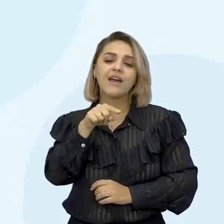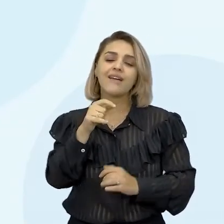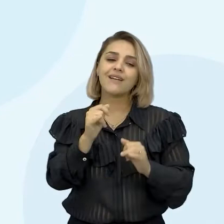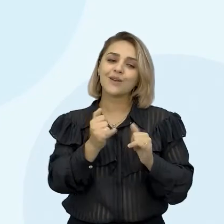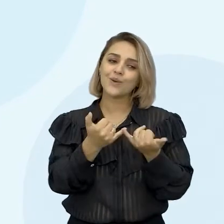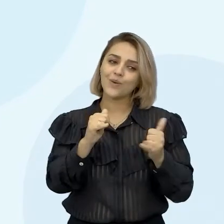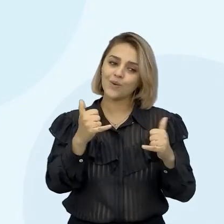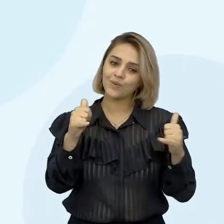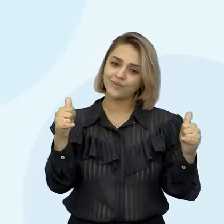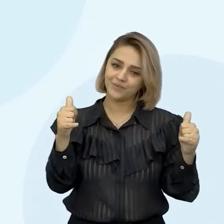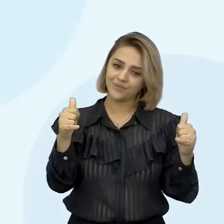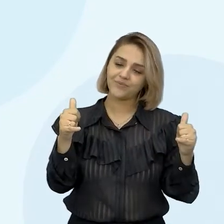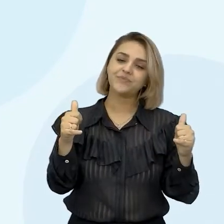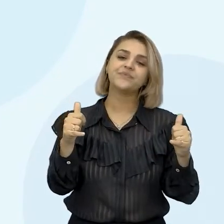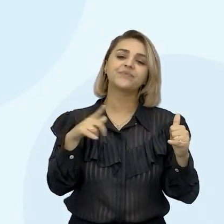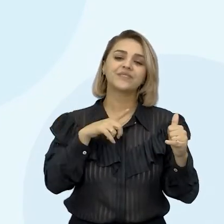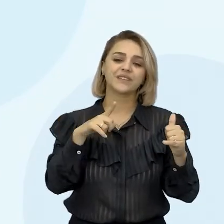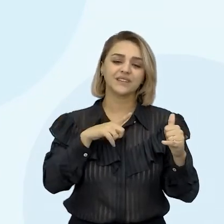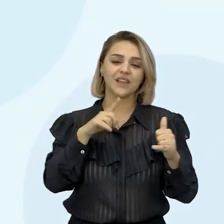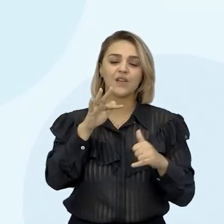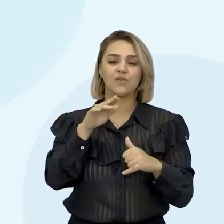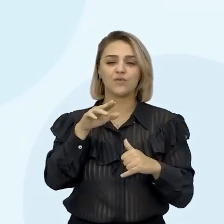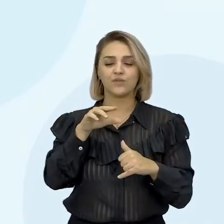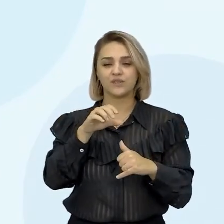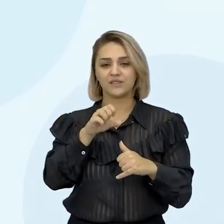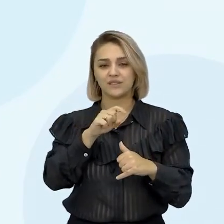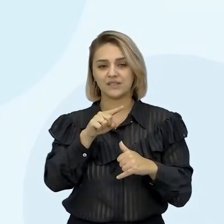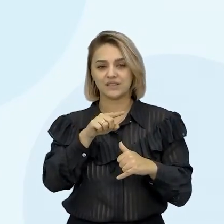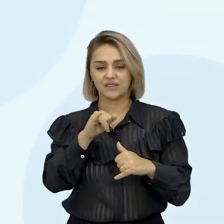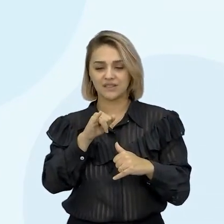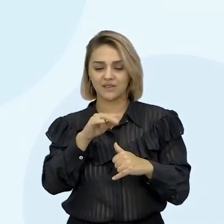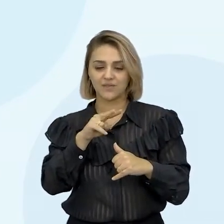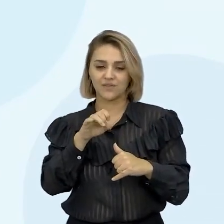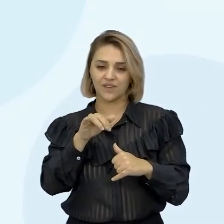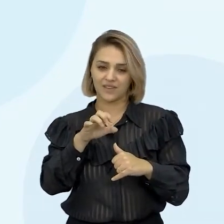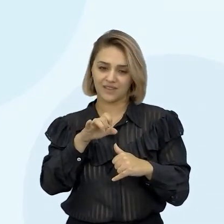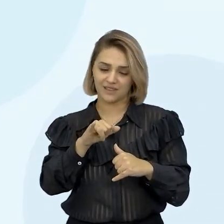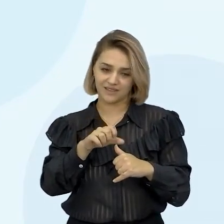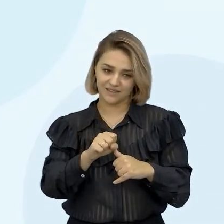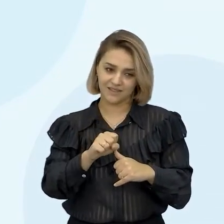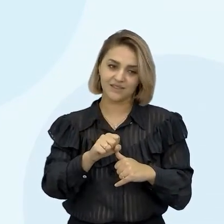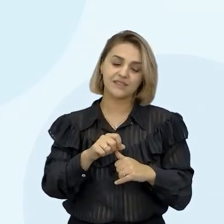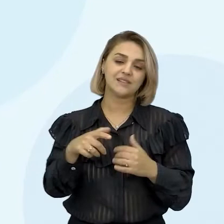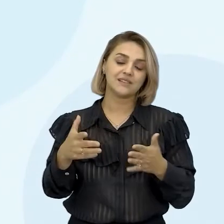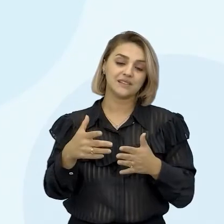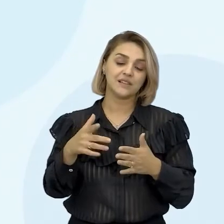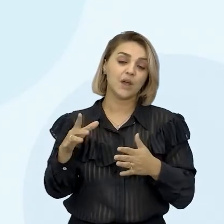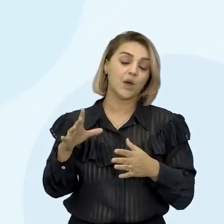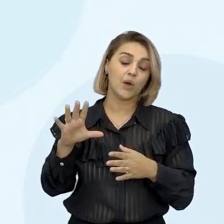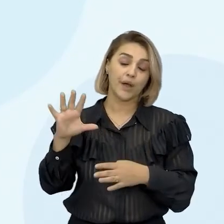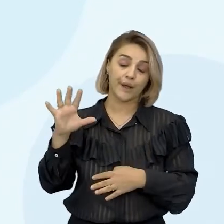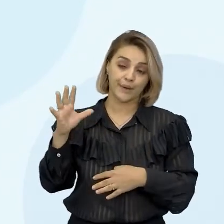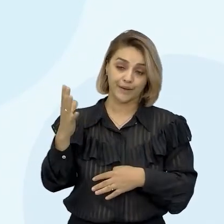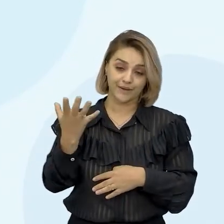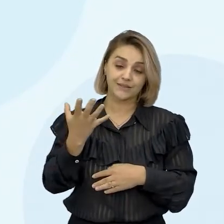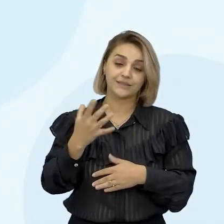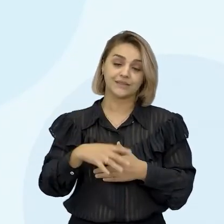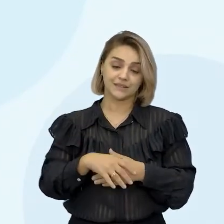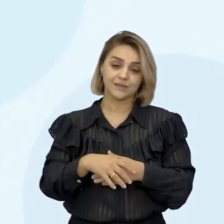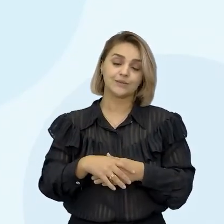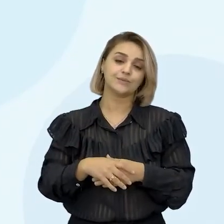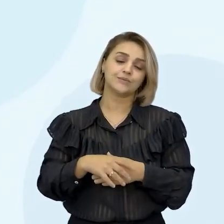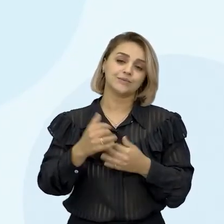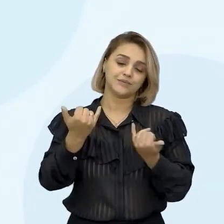corrente elétrica tem nos fusíveis e tudo mais é isso daí só que quando acontece toda essa parada que